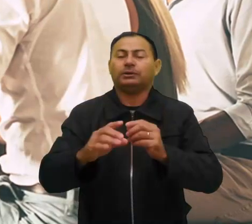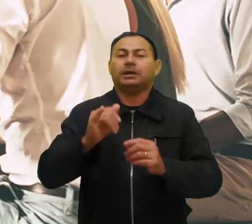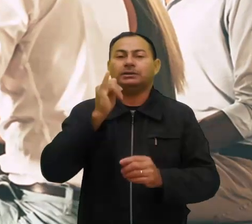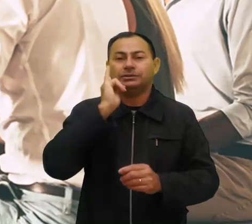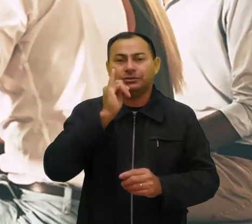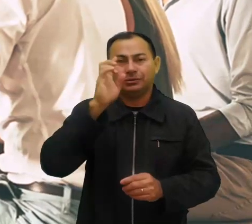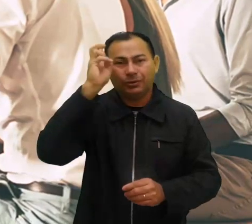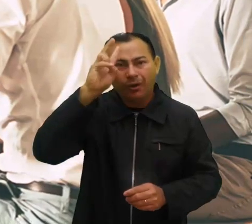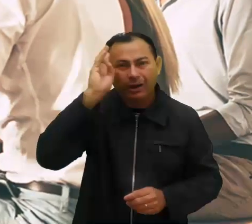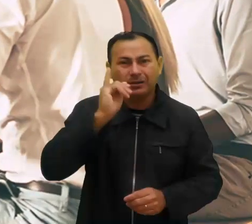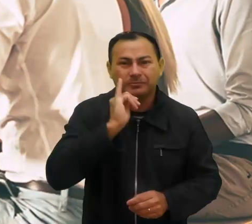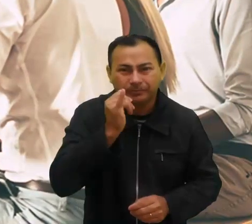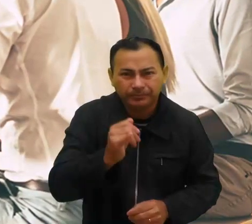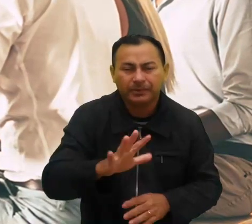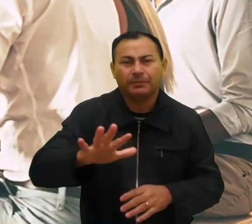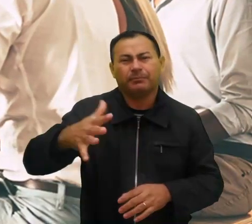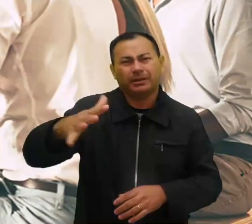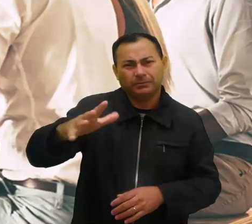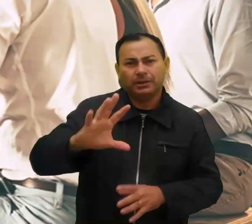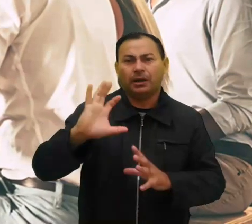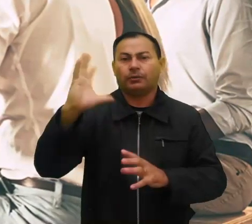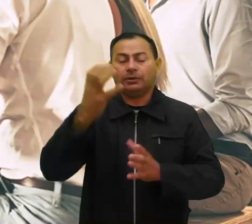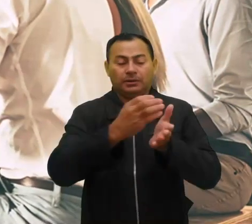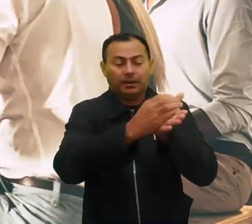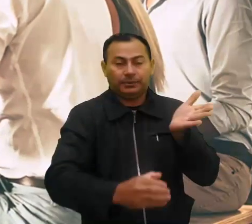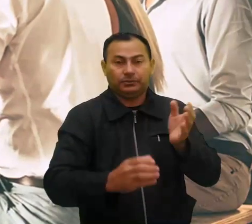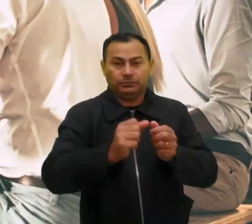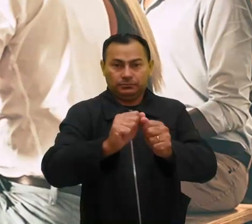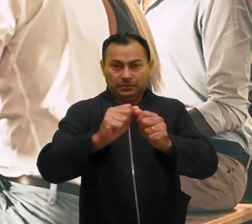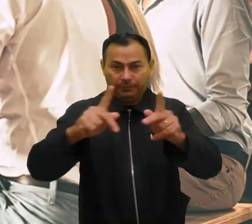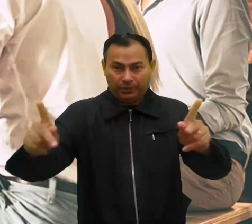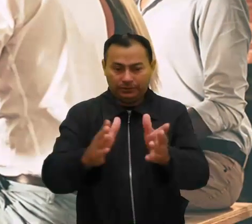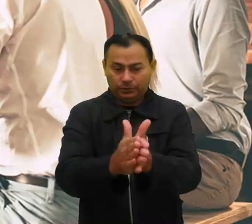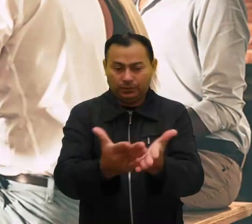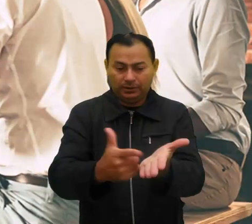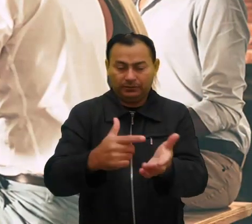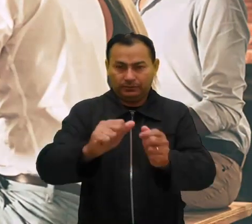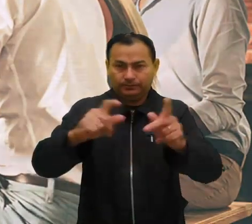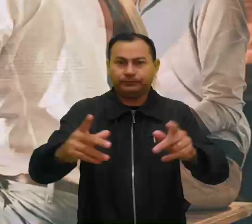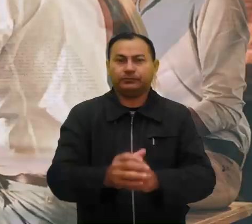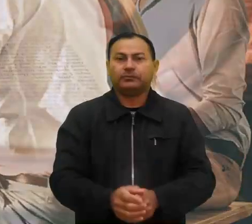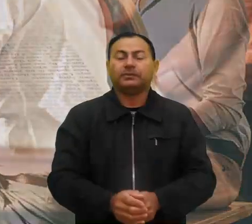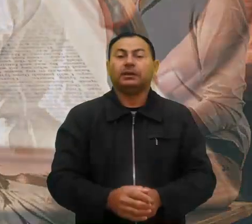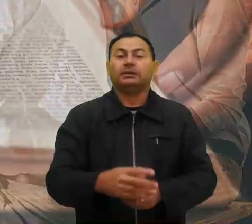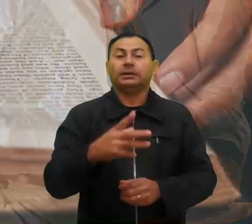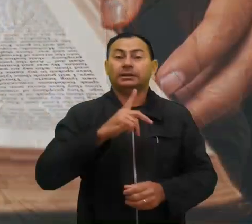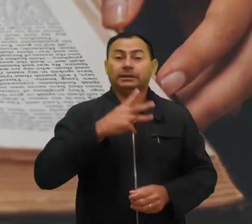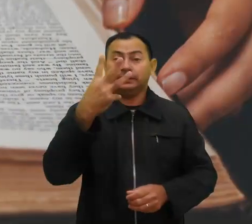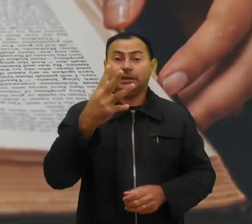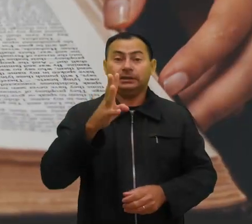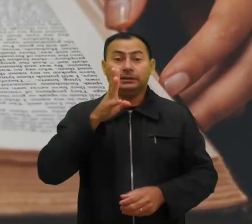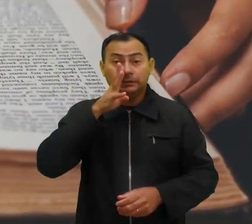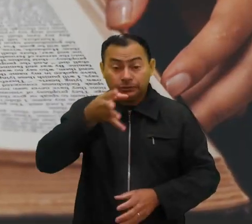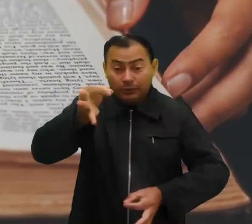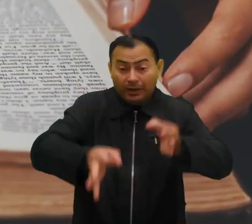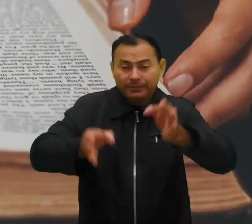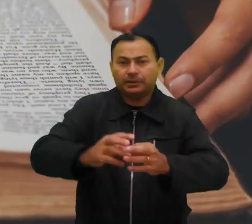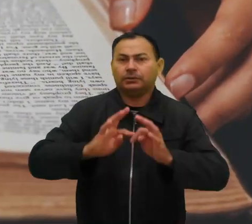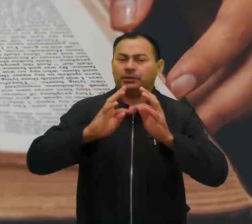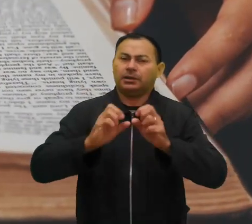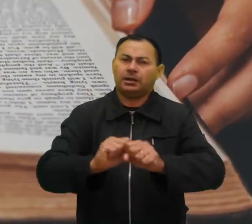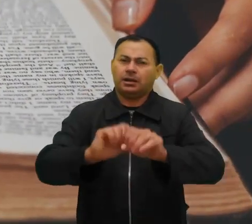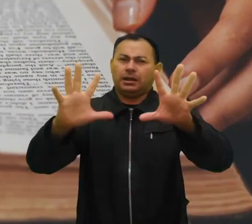toda. É mais ou menos isso que acontece nesses capítulos do Apocalipse. Há 3 julgamentos, provavelmente